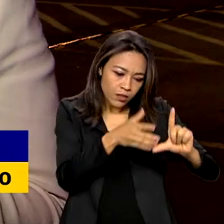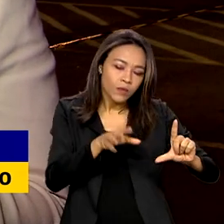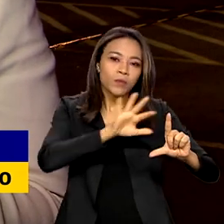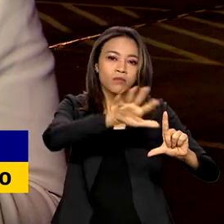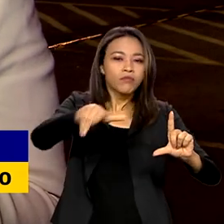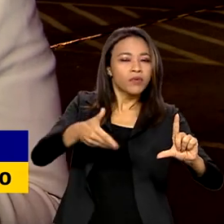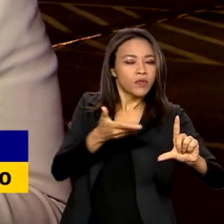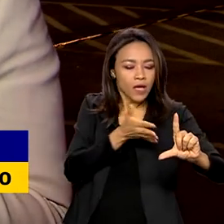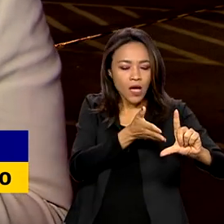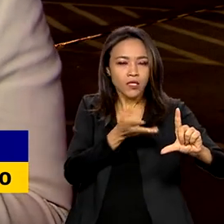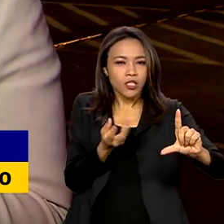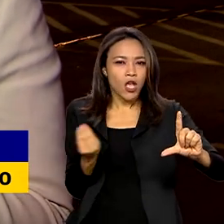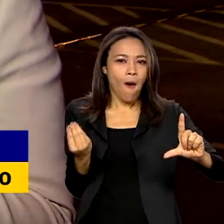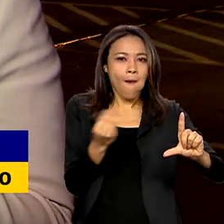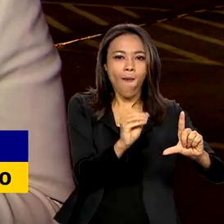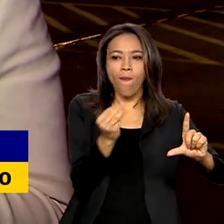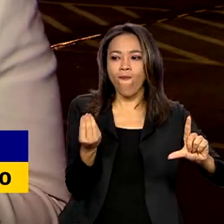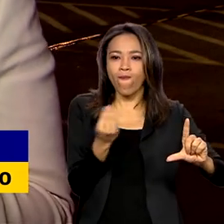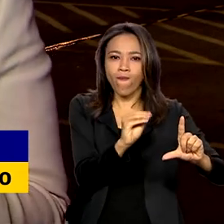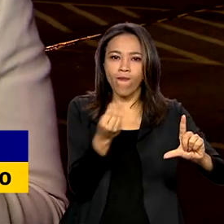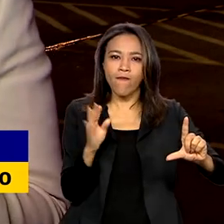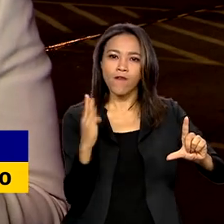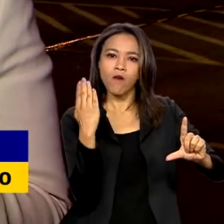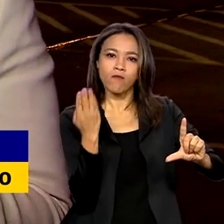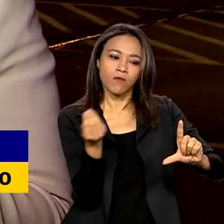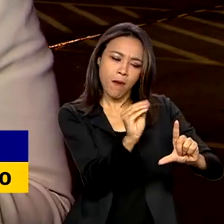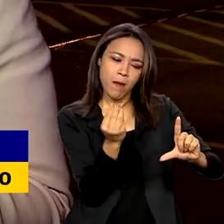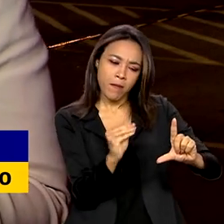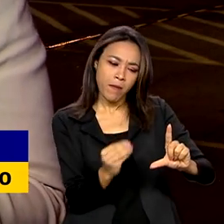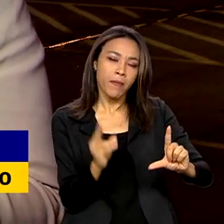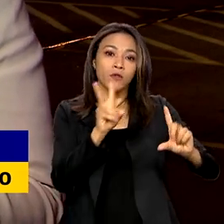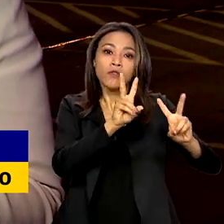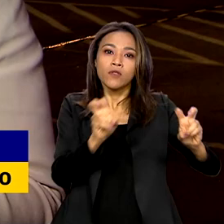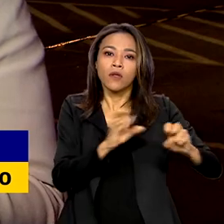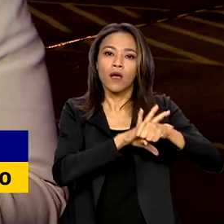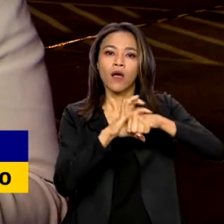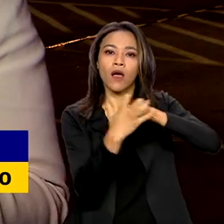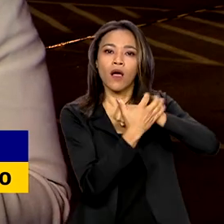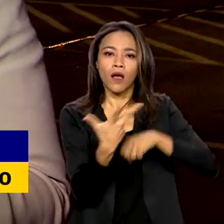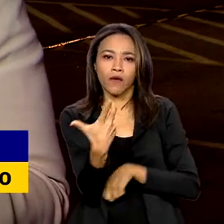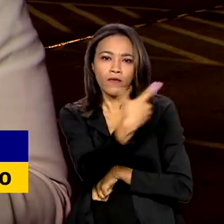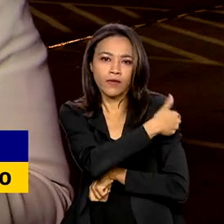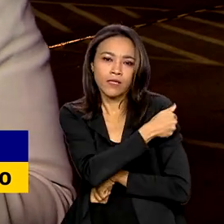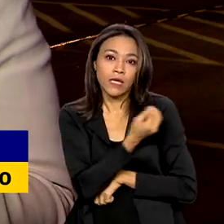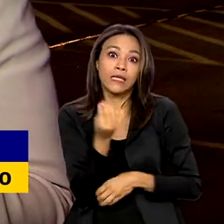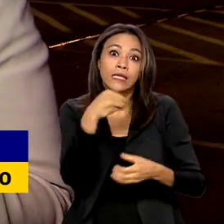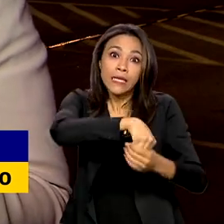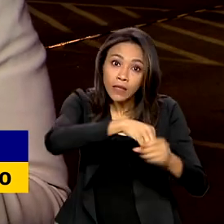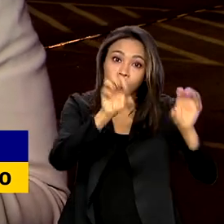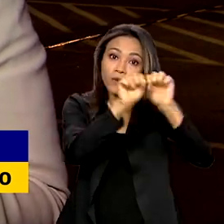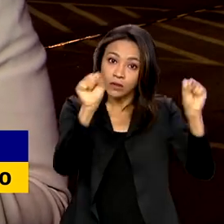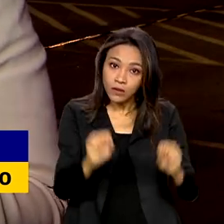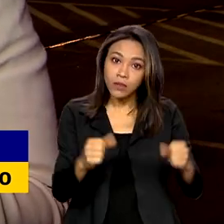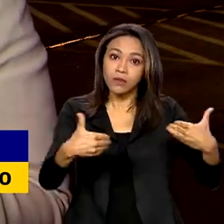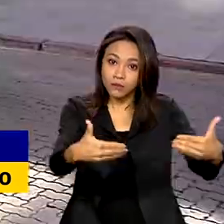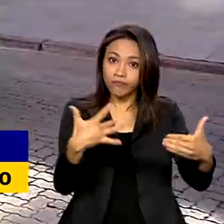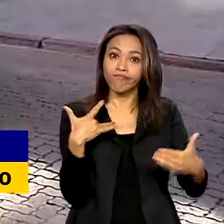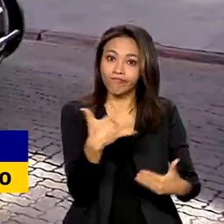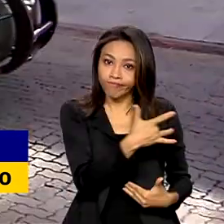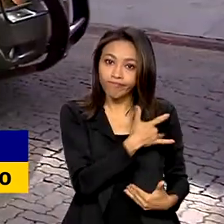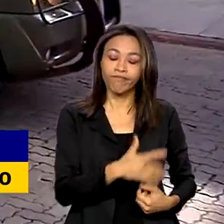prática de inserção de dados falsos de vacinação contra a covid-19 no sistemas do Ministério da Saúde